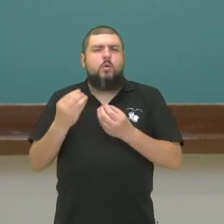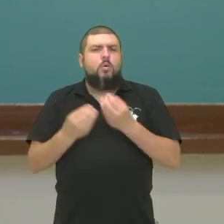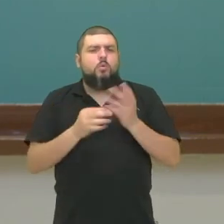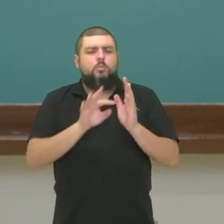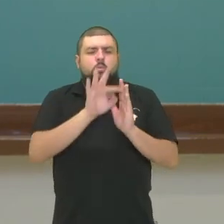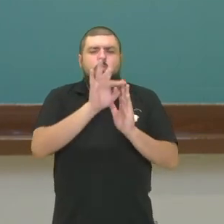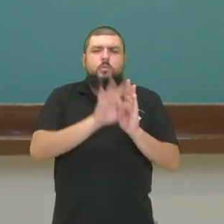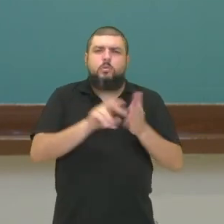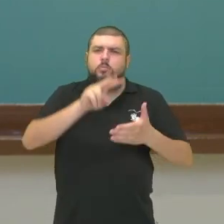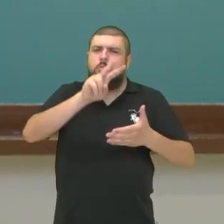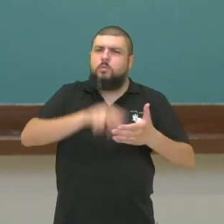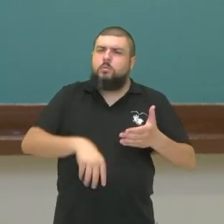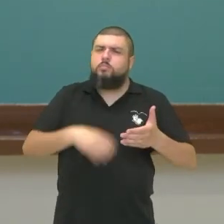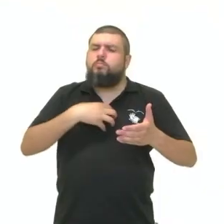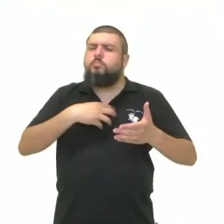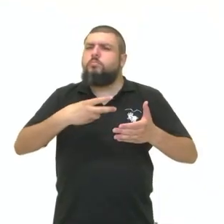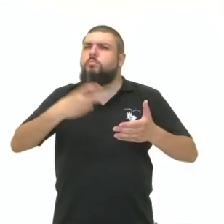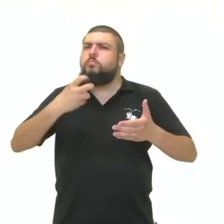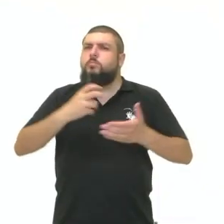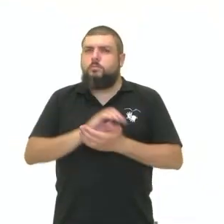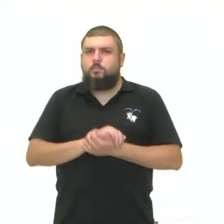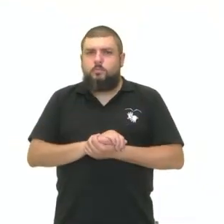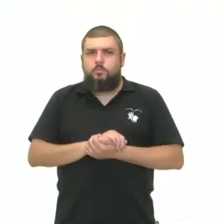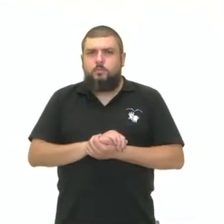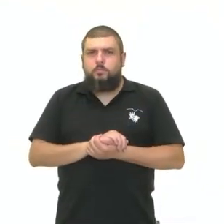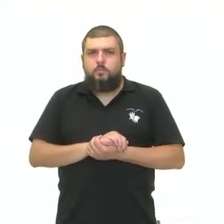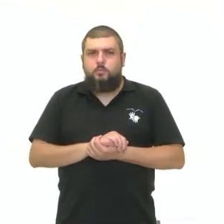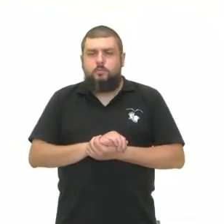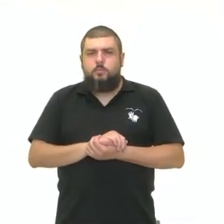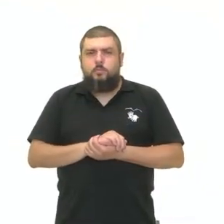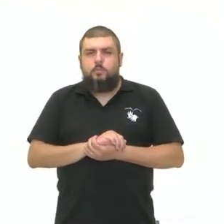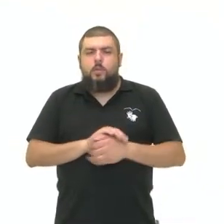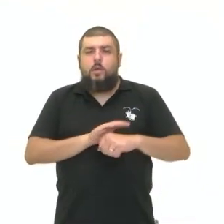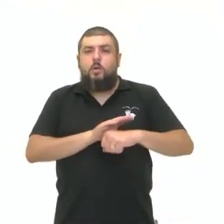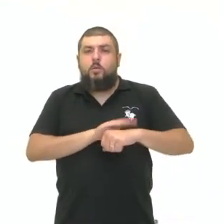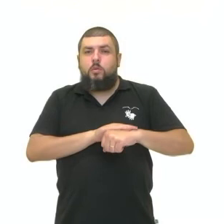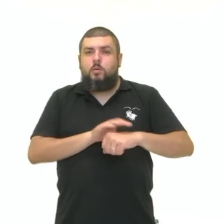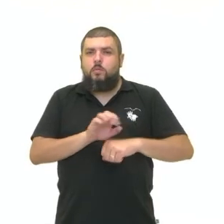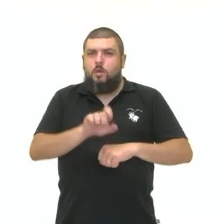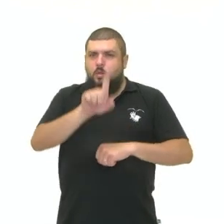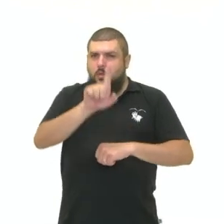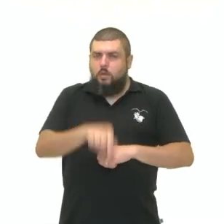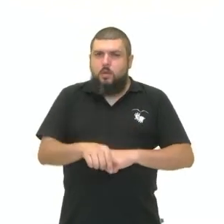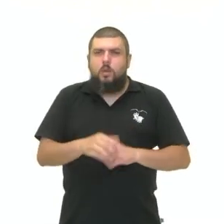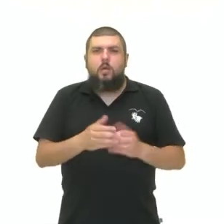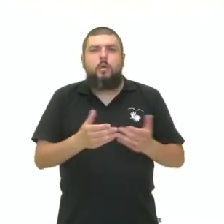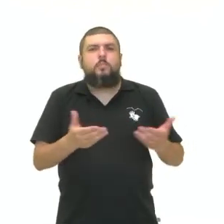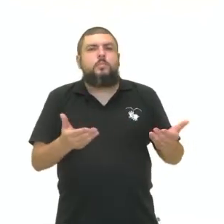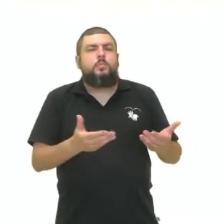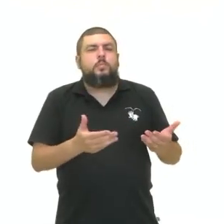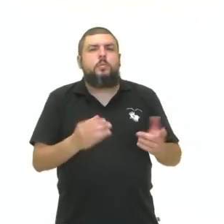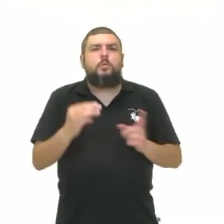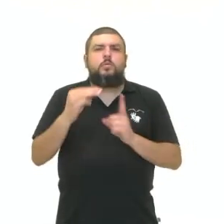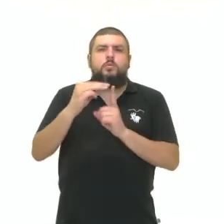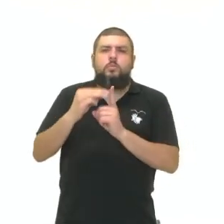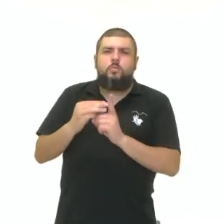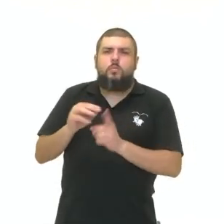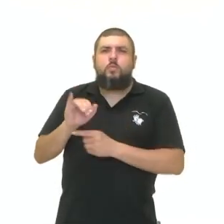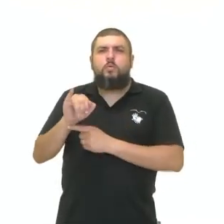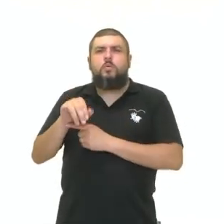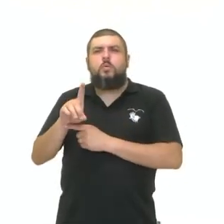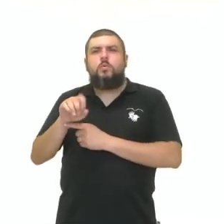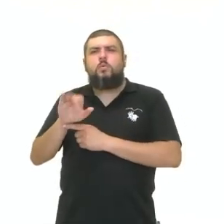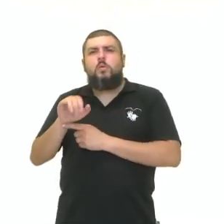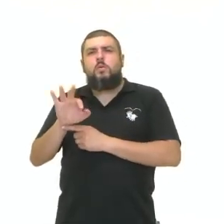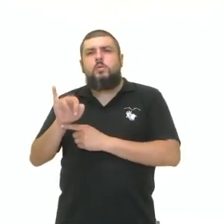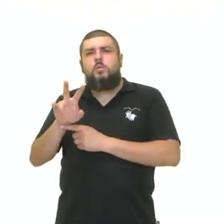texto? Vejamos. O tempo que predomina é o presente no modo indicativo, produzindo